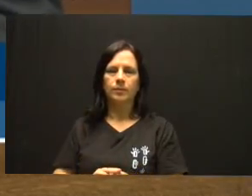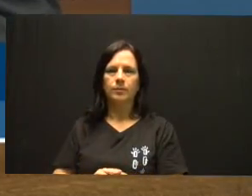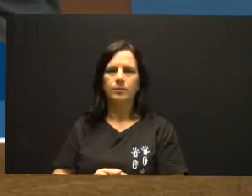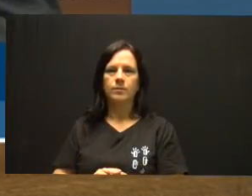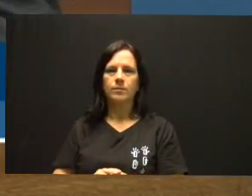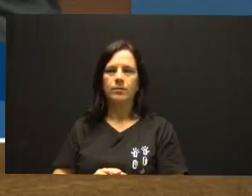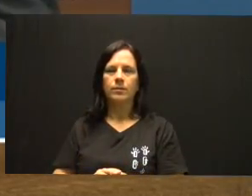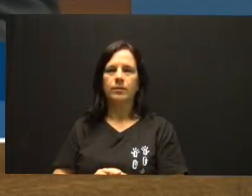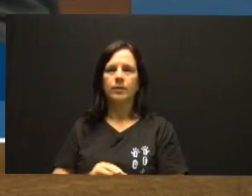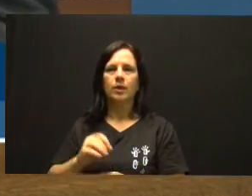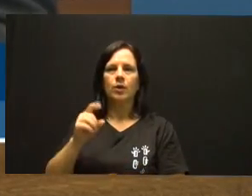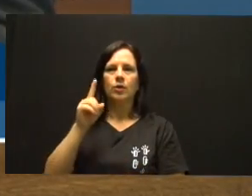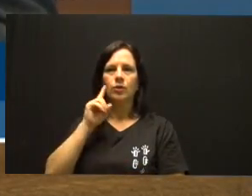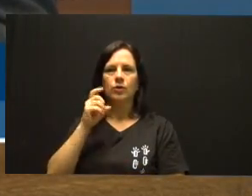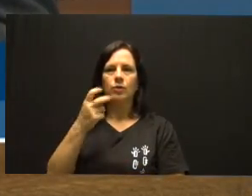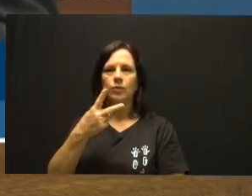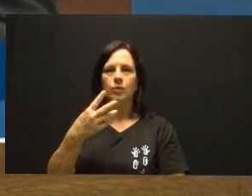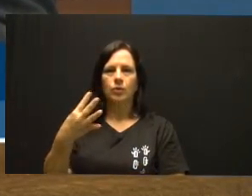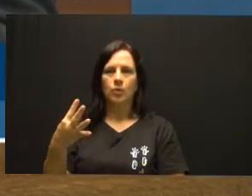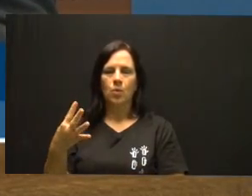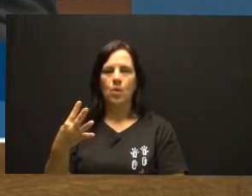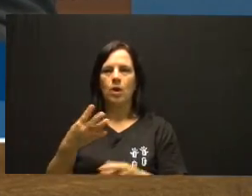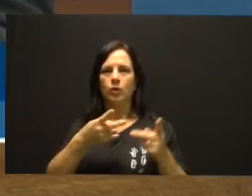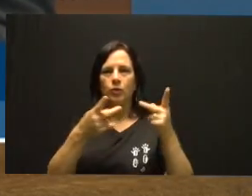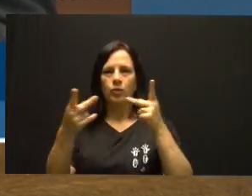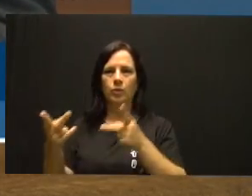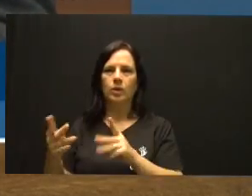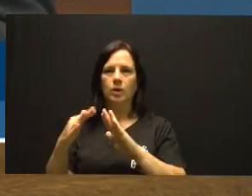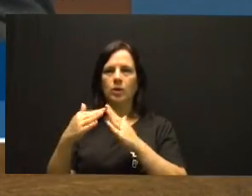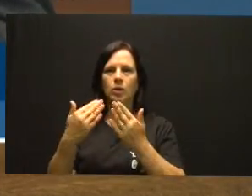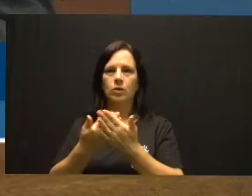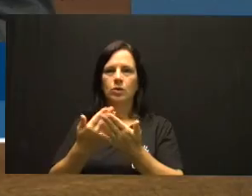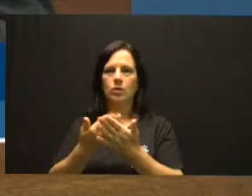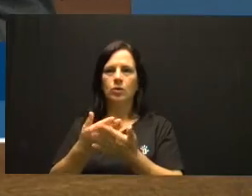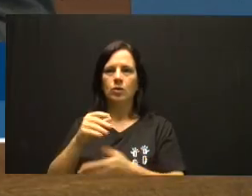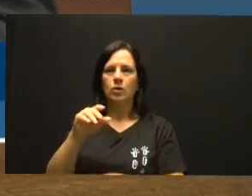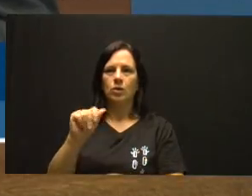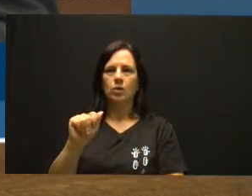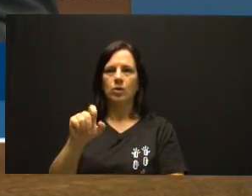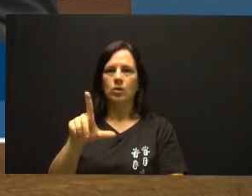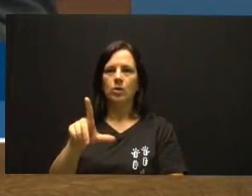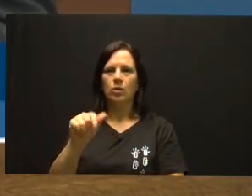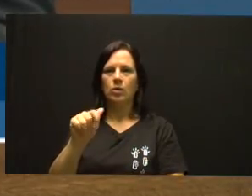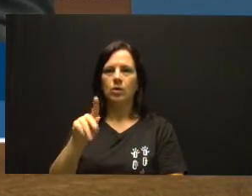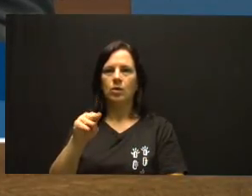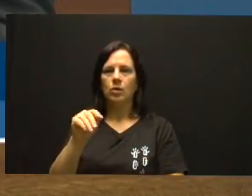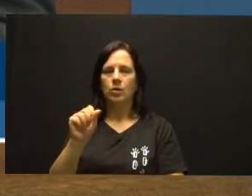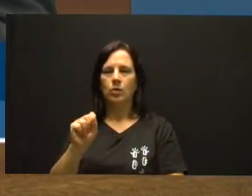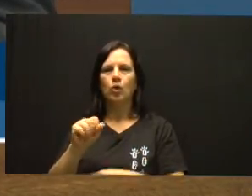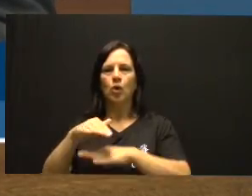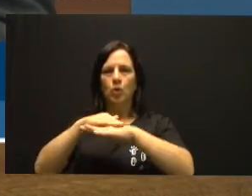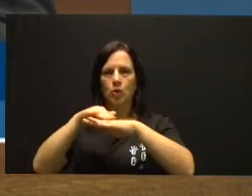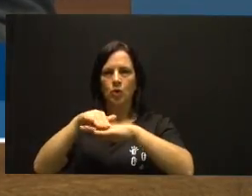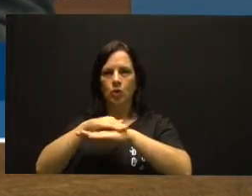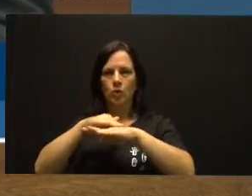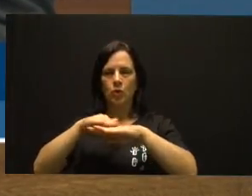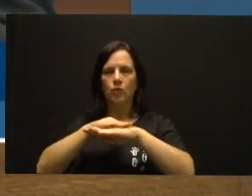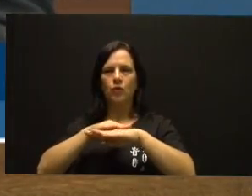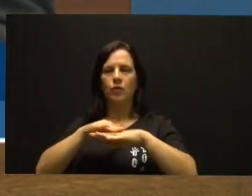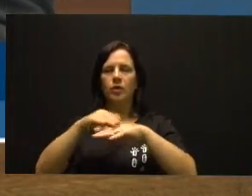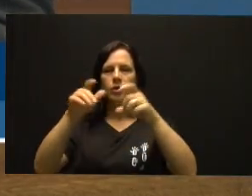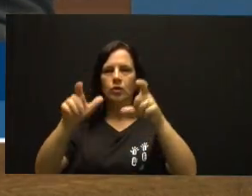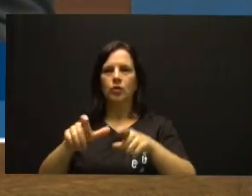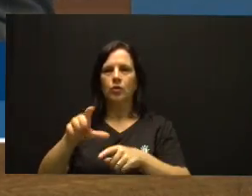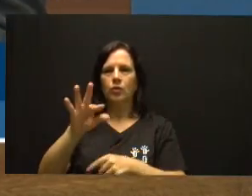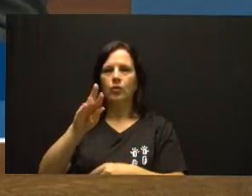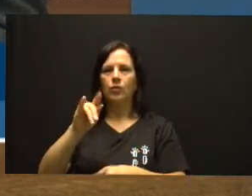Assim, no dia 24 de fevereiro, visitei a UME Alagoas e pude conversar com alguns familiares do bairro da Fabril e Pinheiro